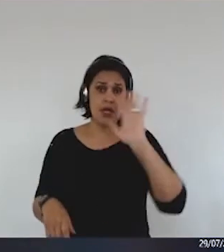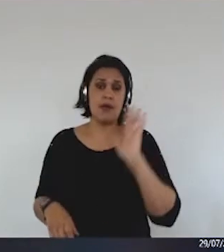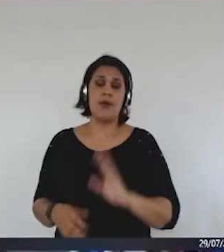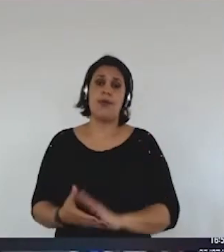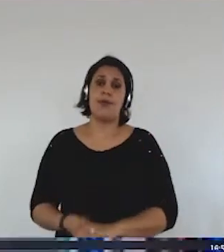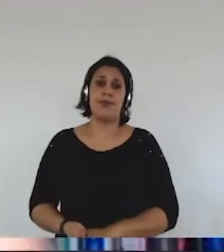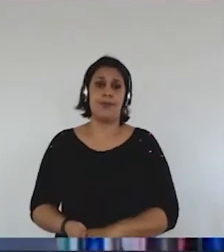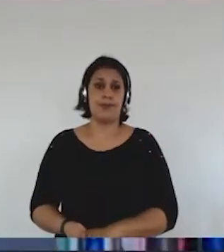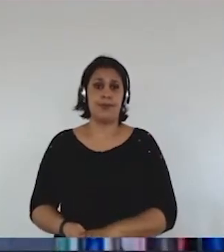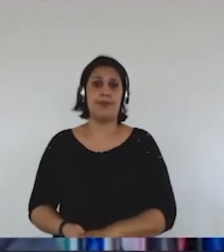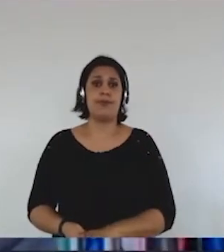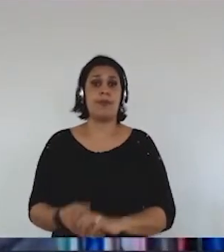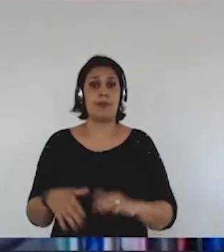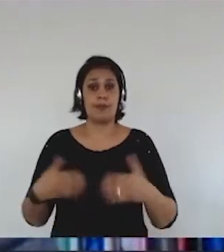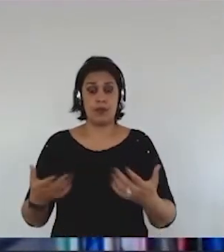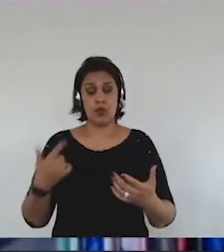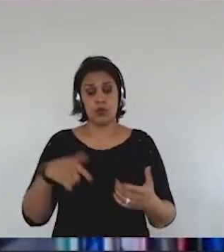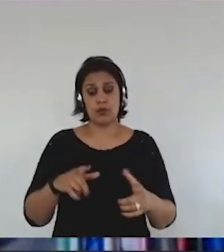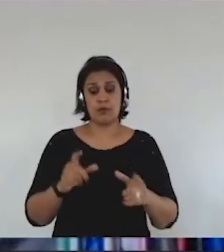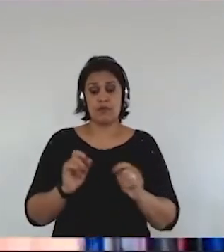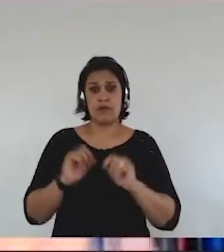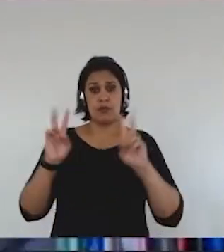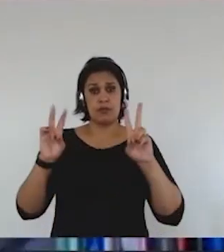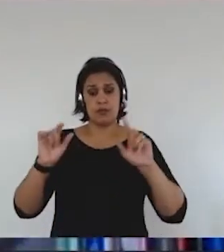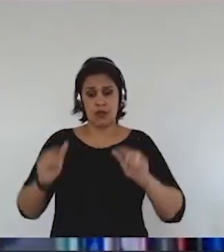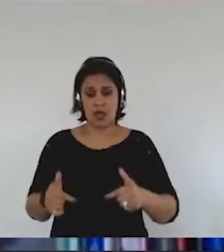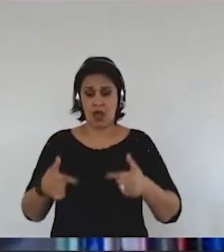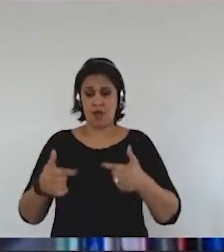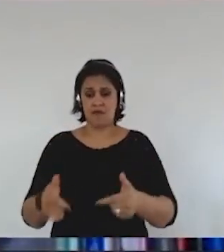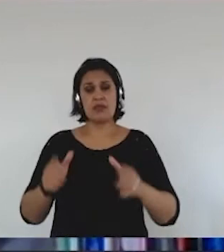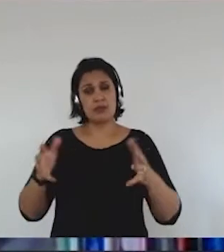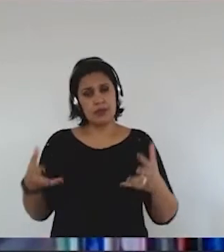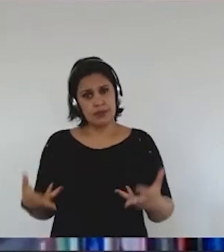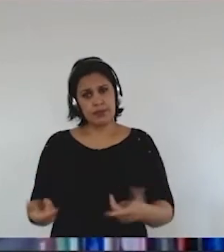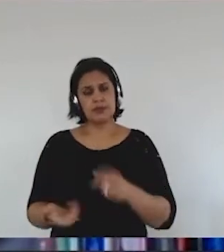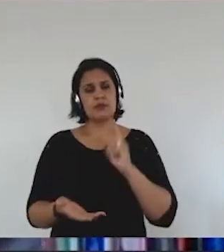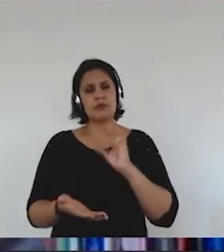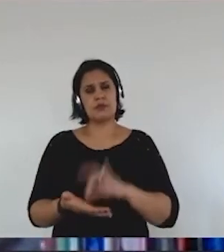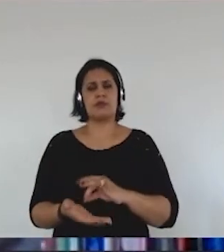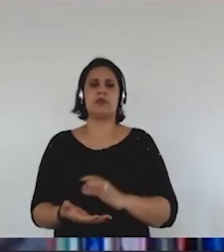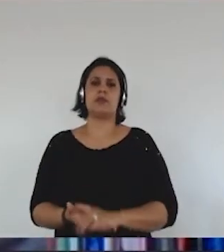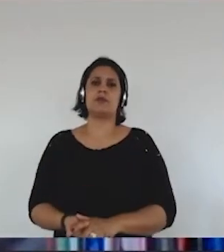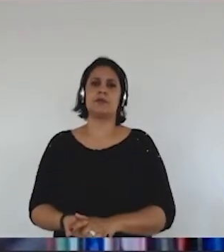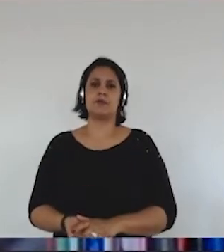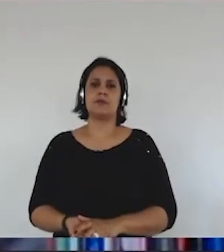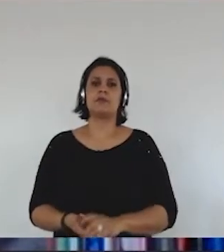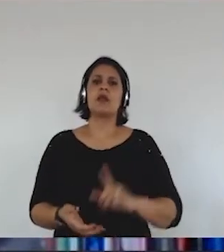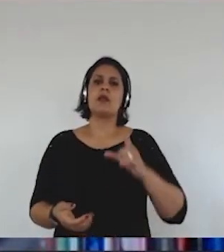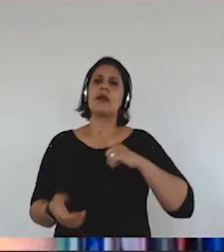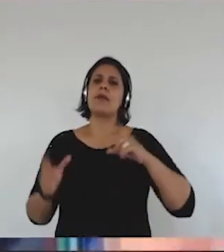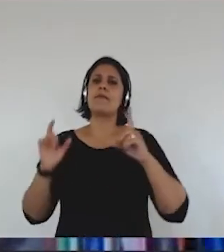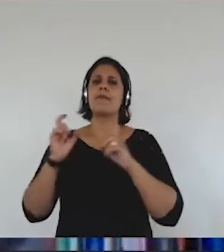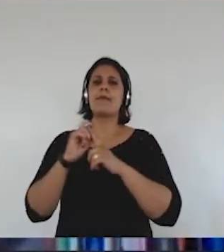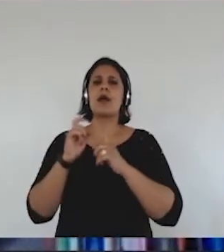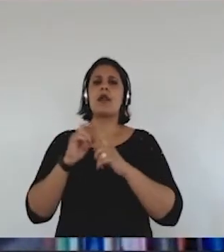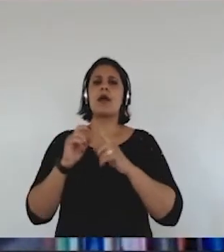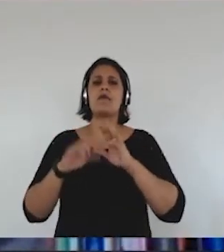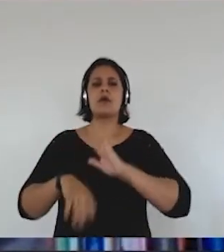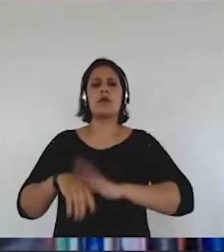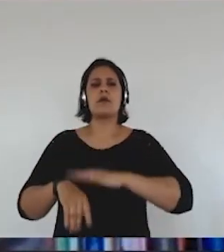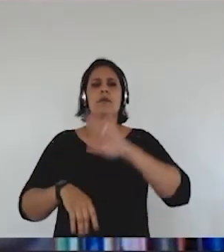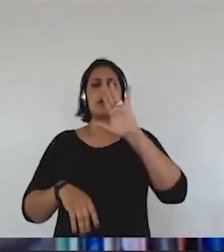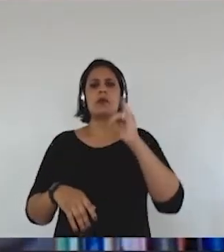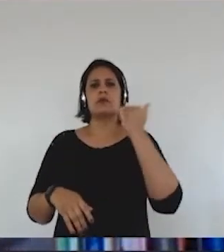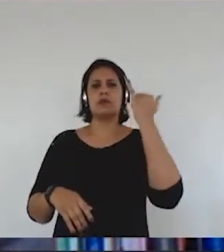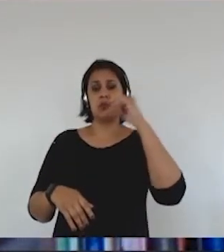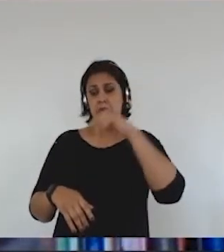de efetividade. E aí eu termino exatamente com essa palavrinha que, para mim, é o ponto crucial,